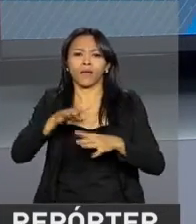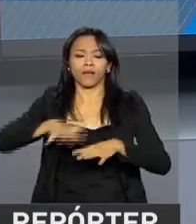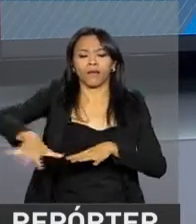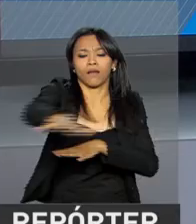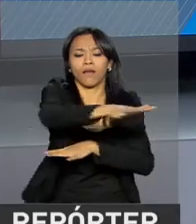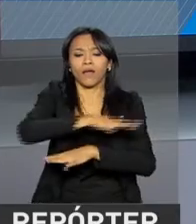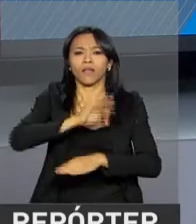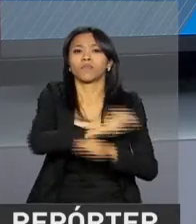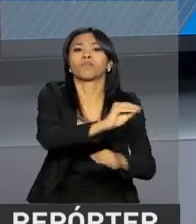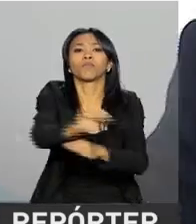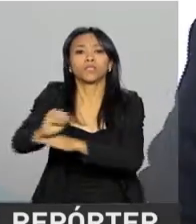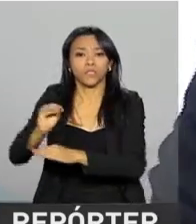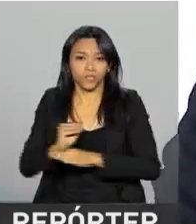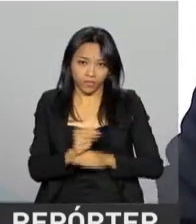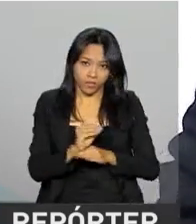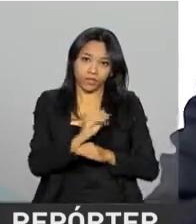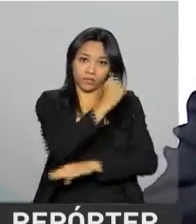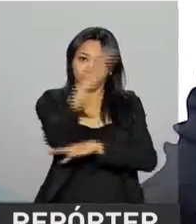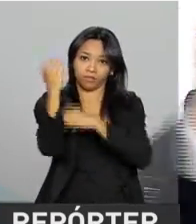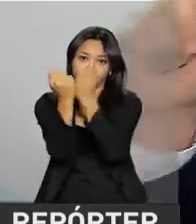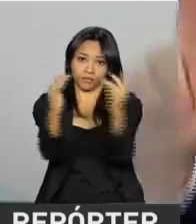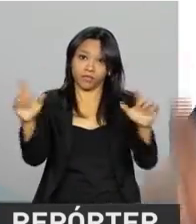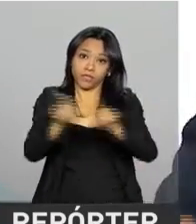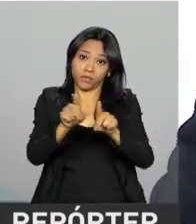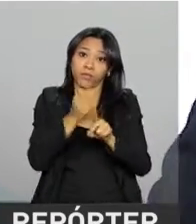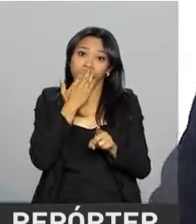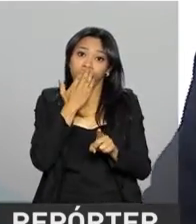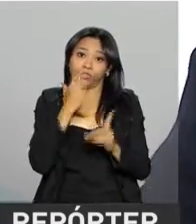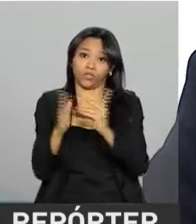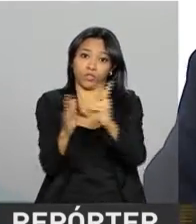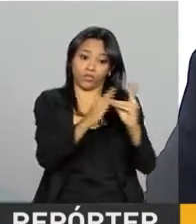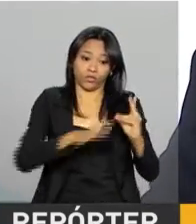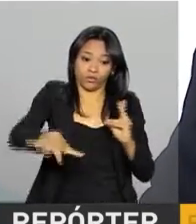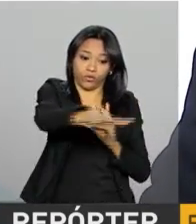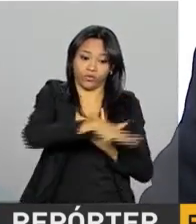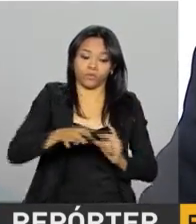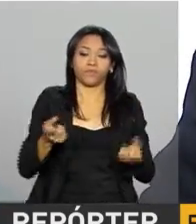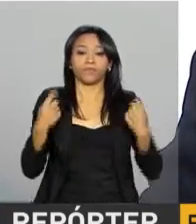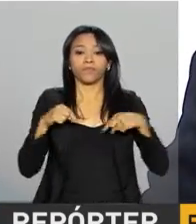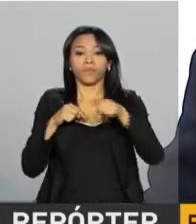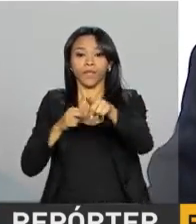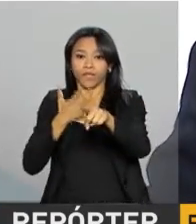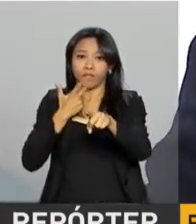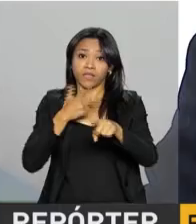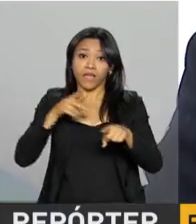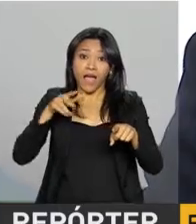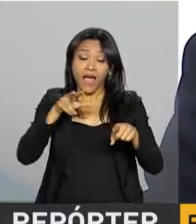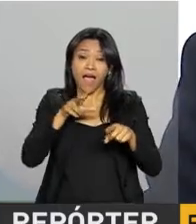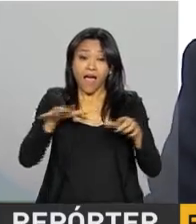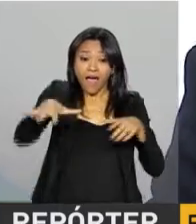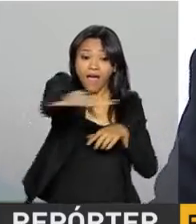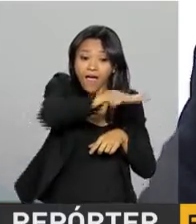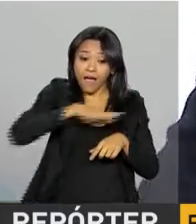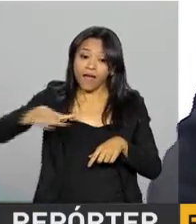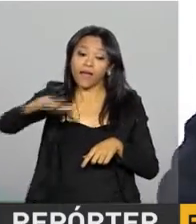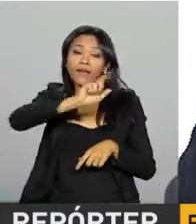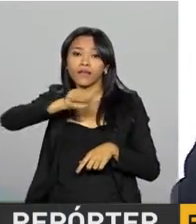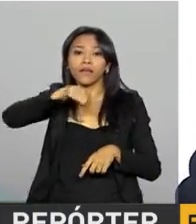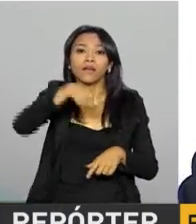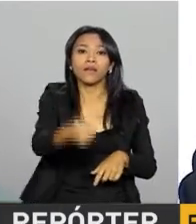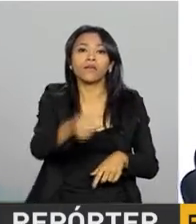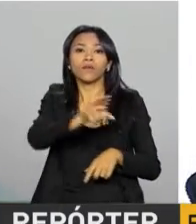indígenas. A área denominada Renca, dentro dela tem uma série